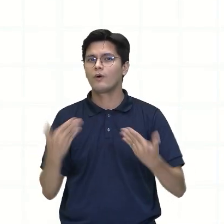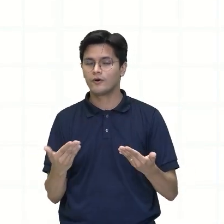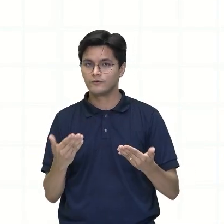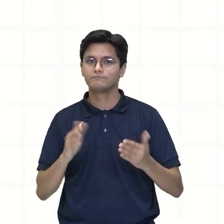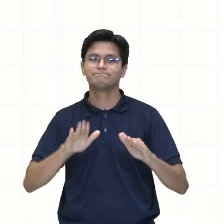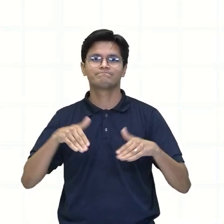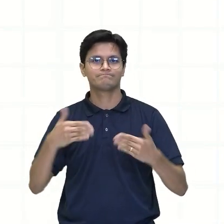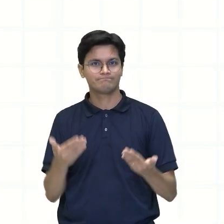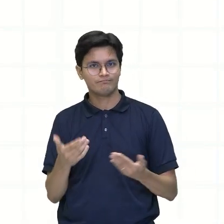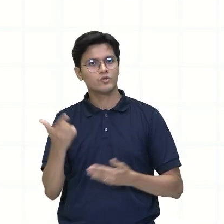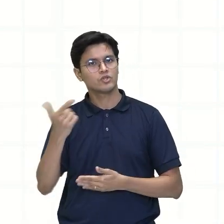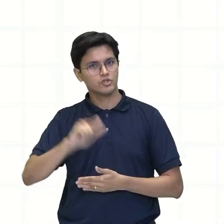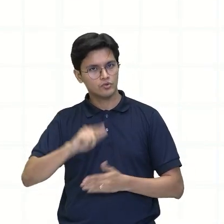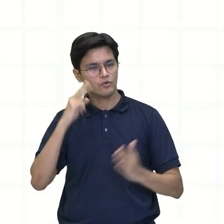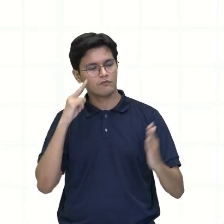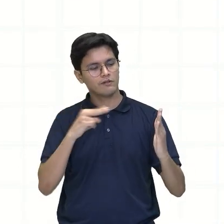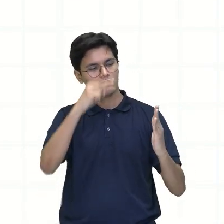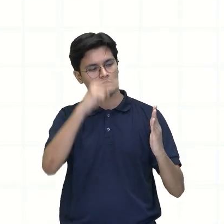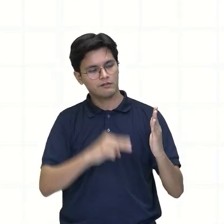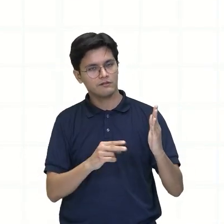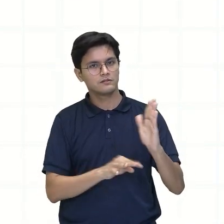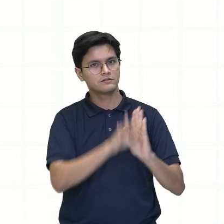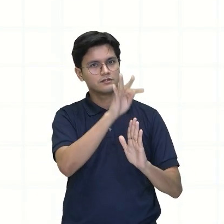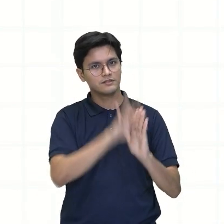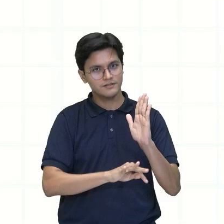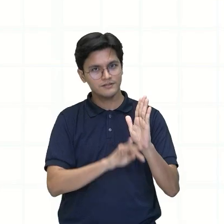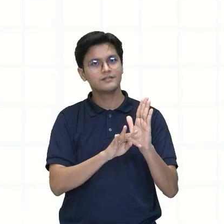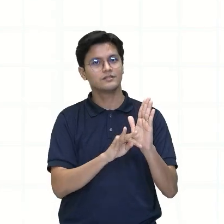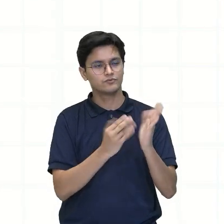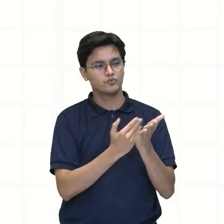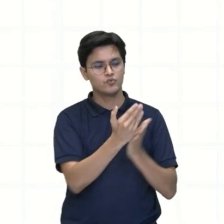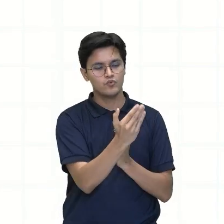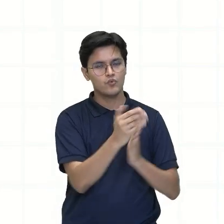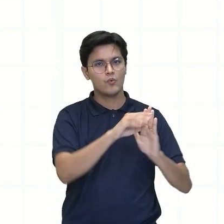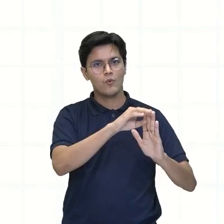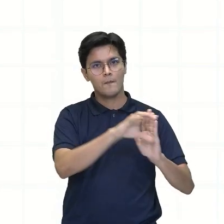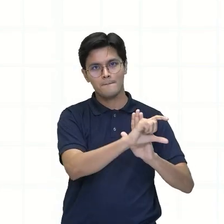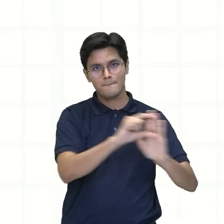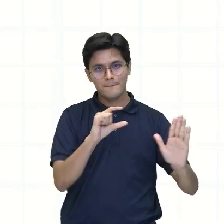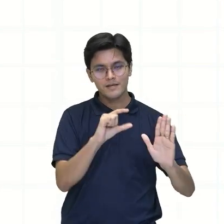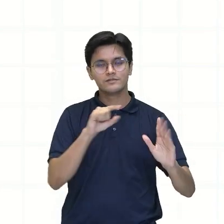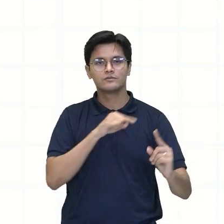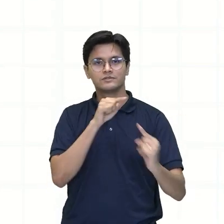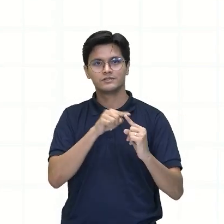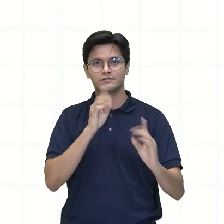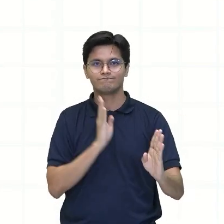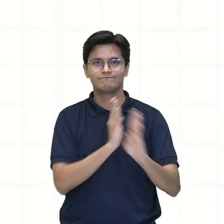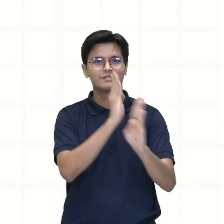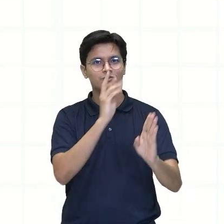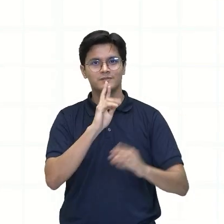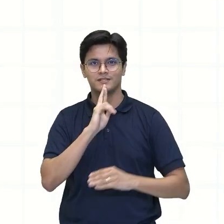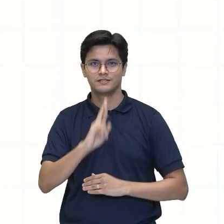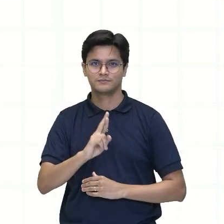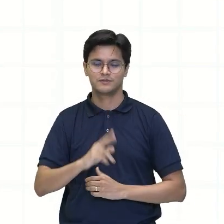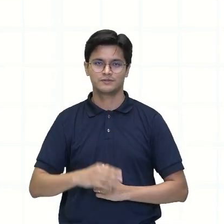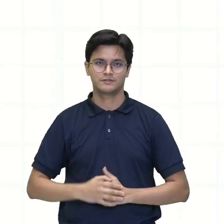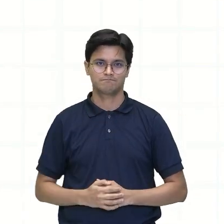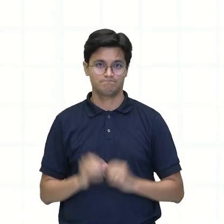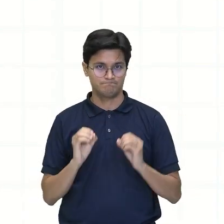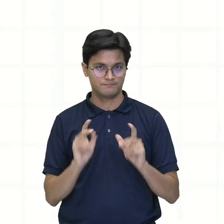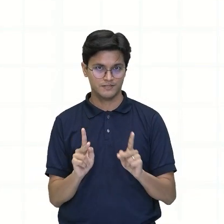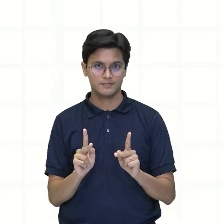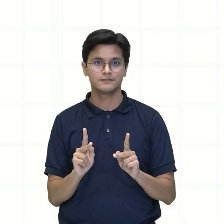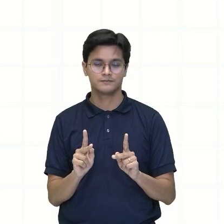texto, lá para o início, lá para no caso, o título, para descobrir a resposta,